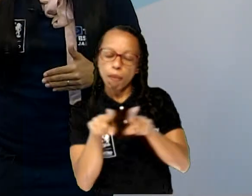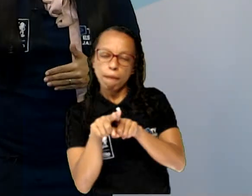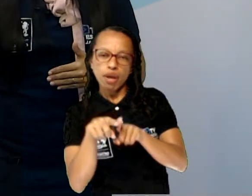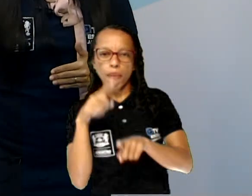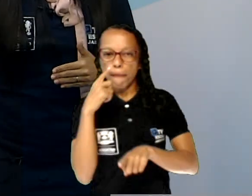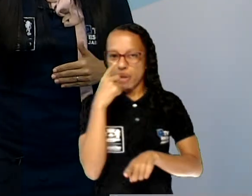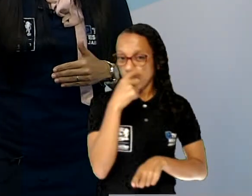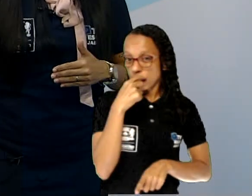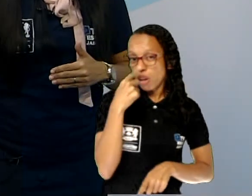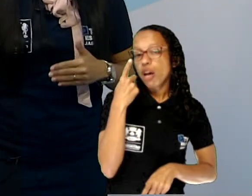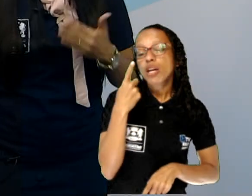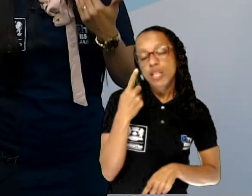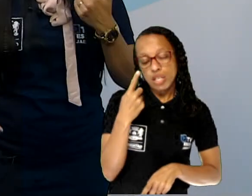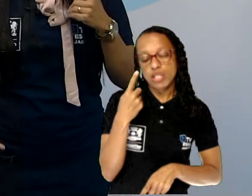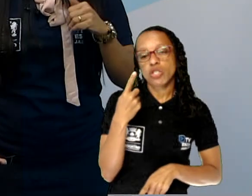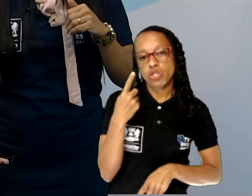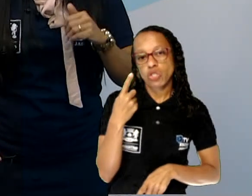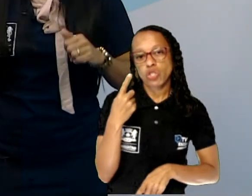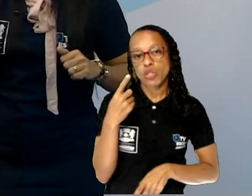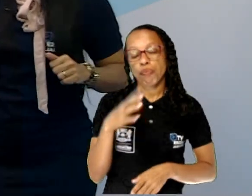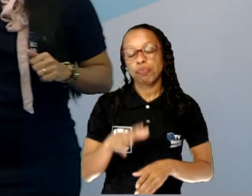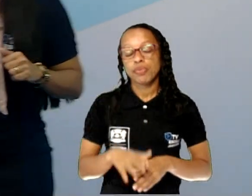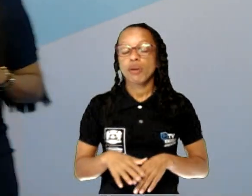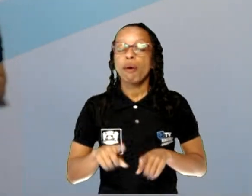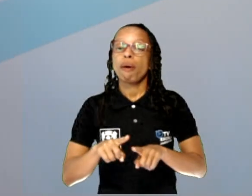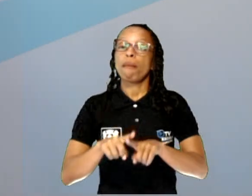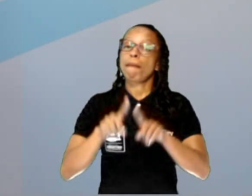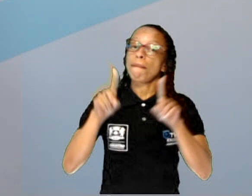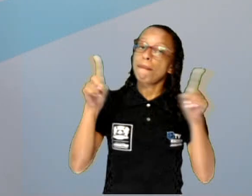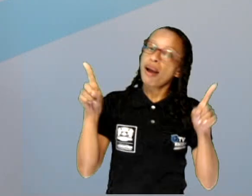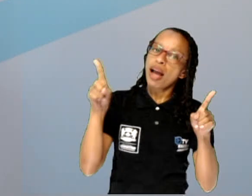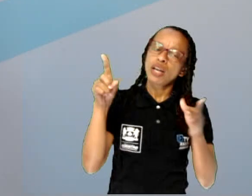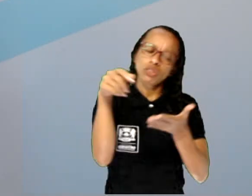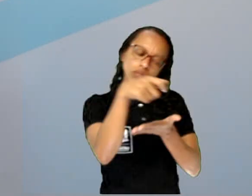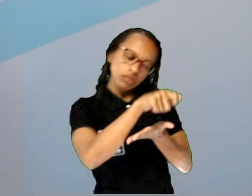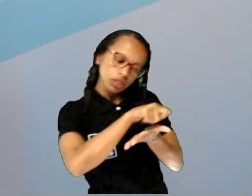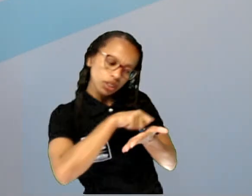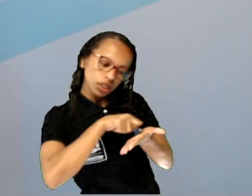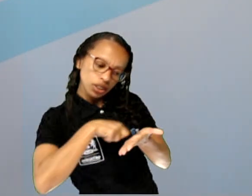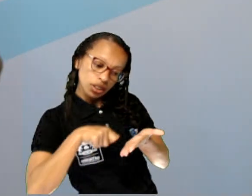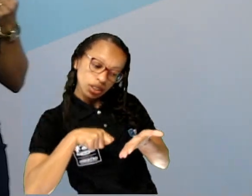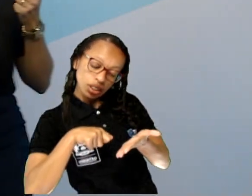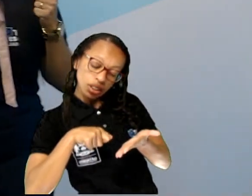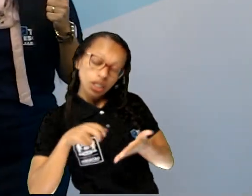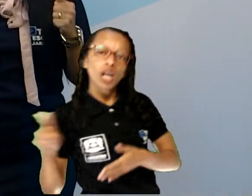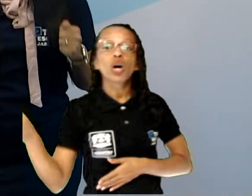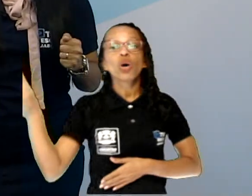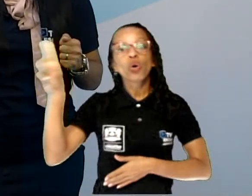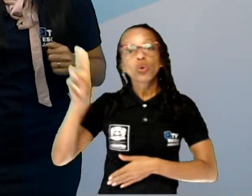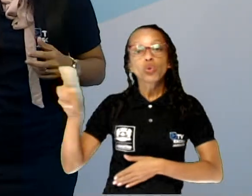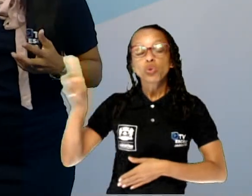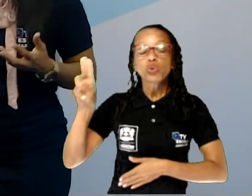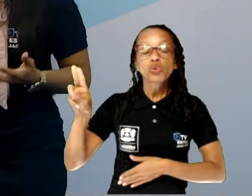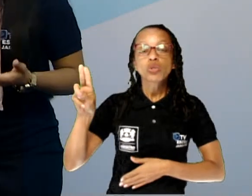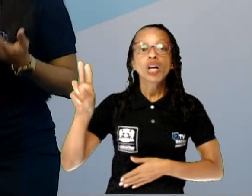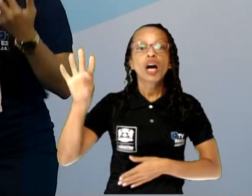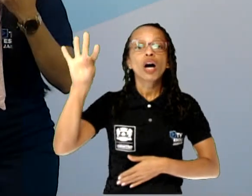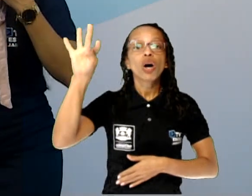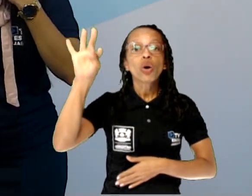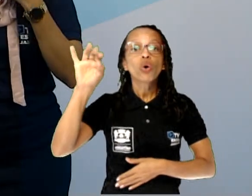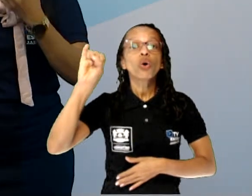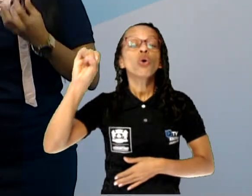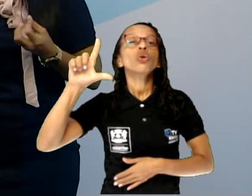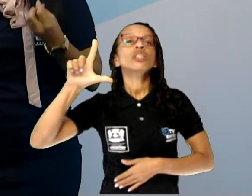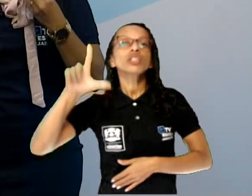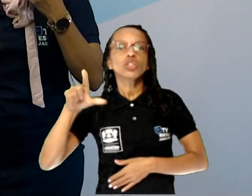para que a outra pessoa que leia perceba isso, a gente utiliza o tio. No mesmo caso de você, o